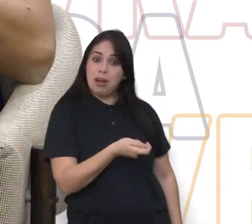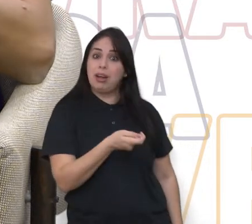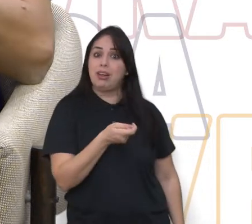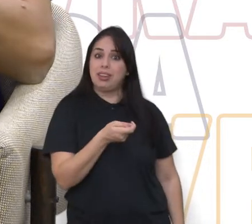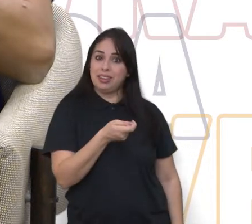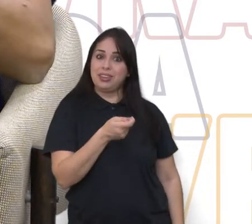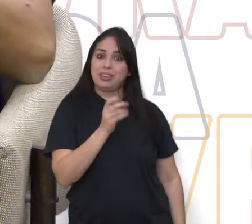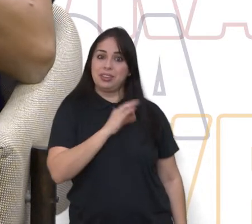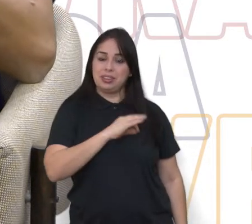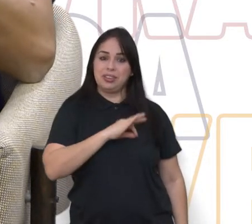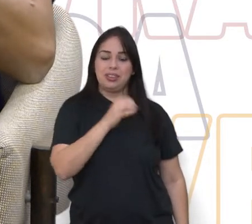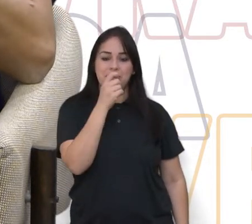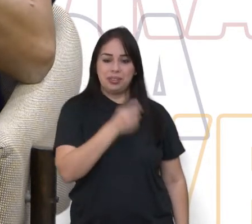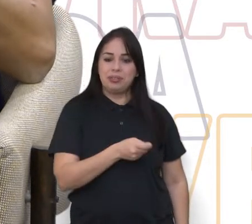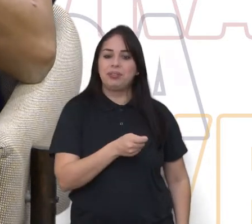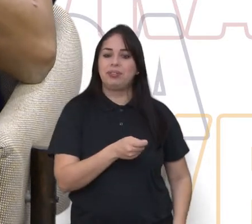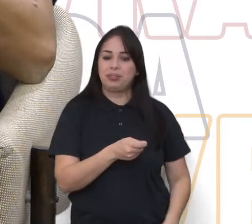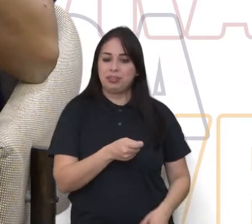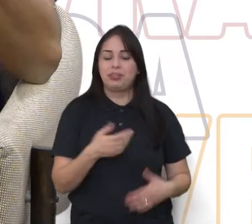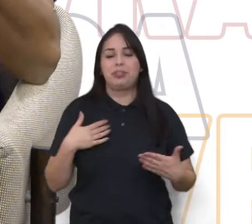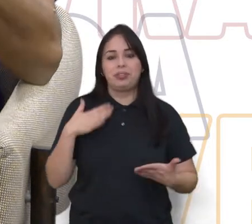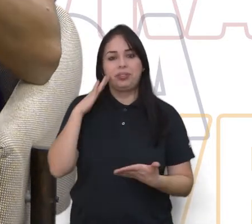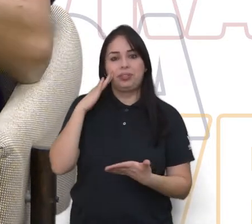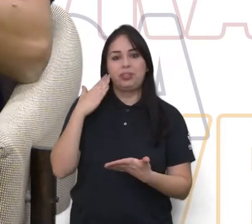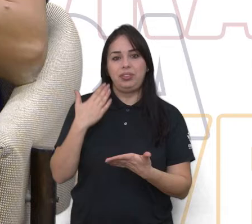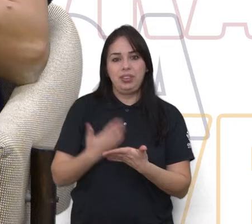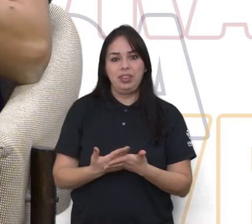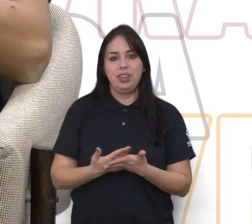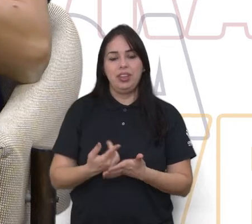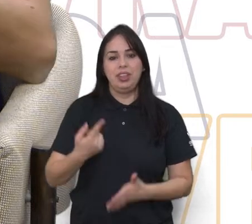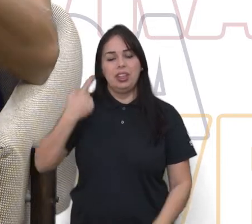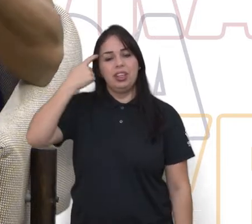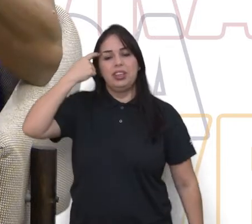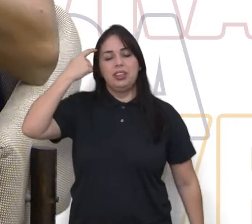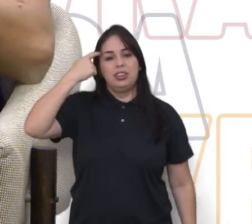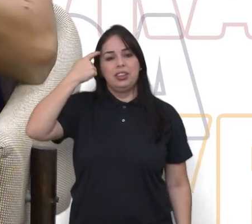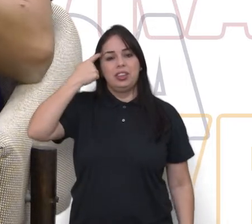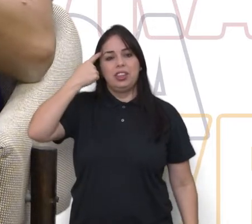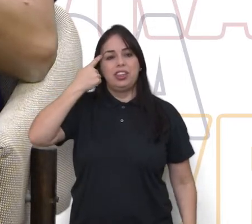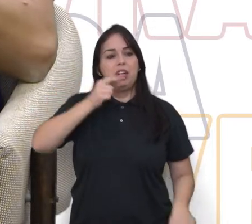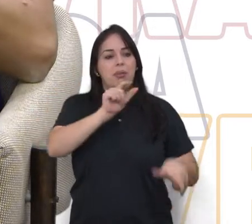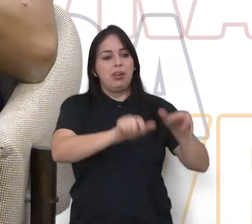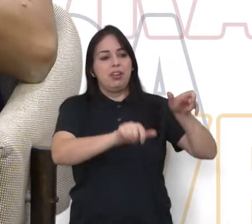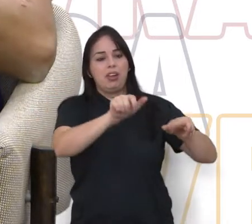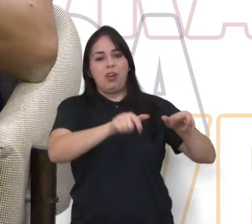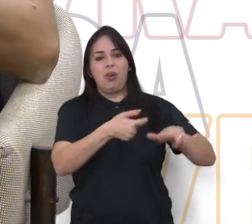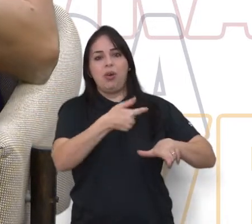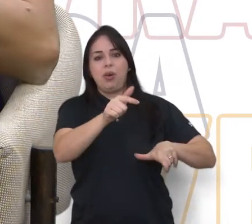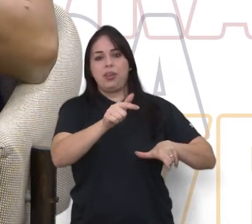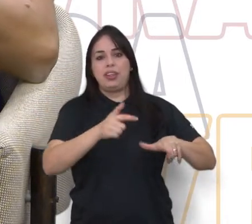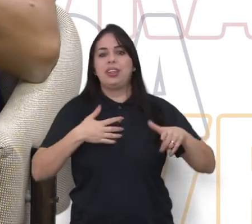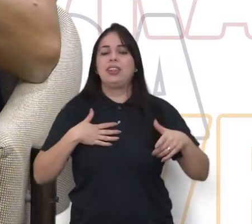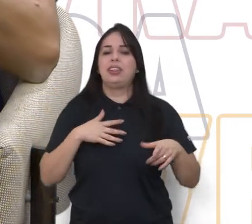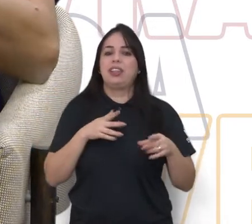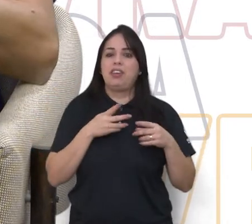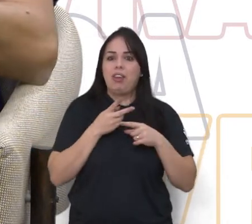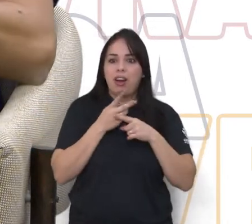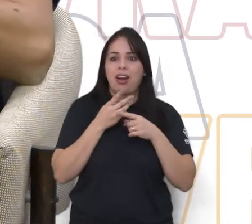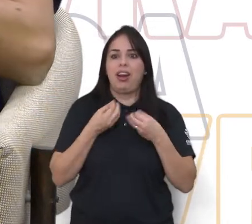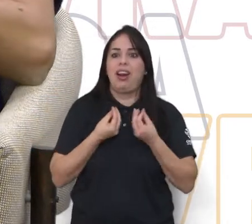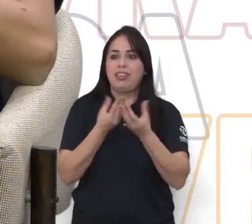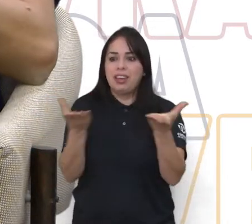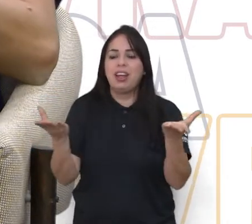Reciclaí. Então eu acredito que com esse pensamento a gente vai trazer mais pessoas e vamos dar continuidade, levando